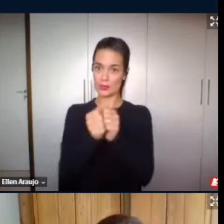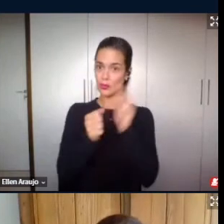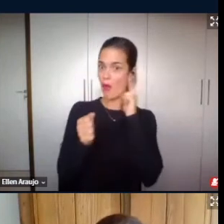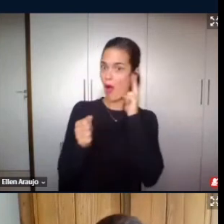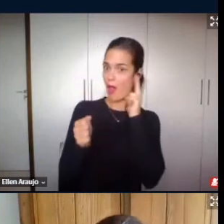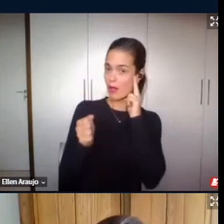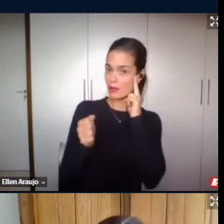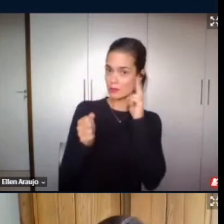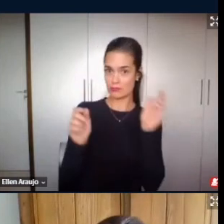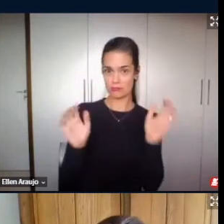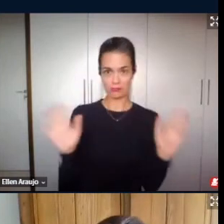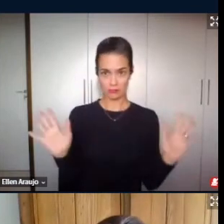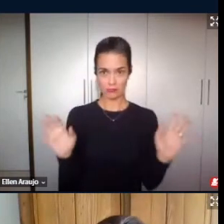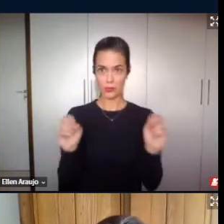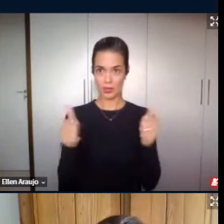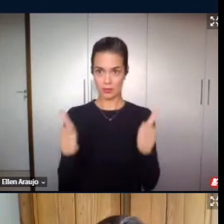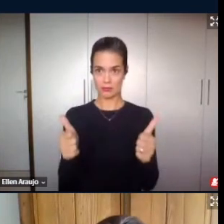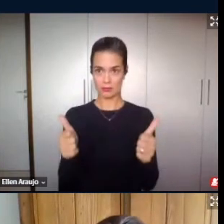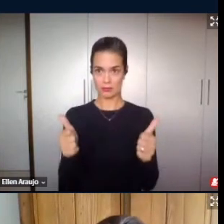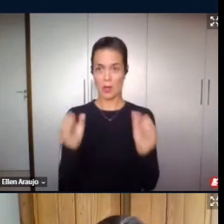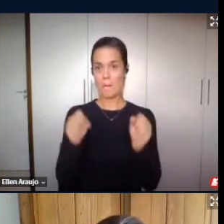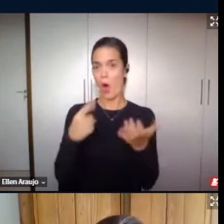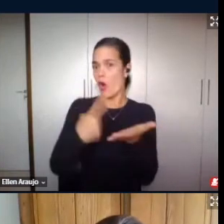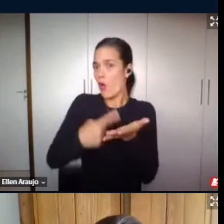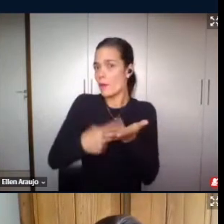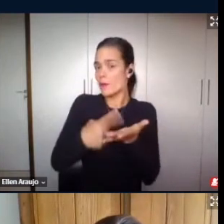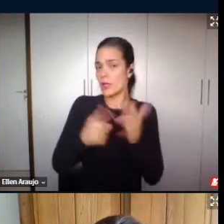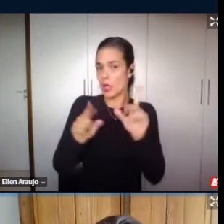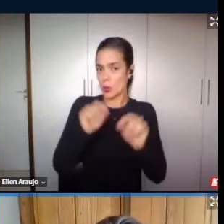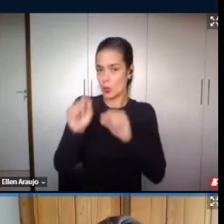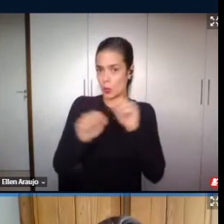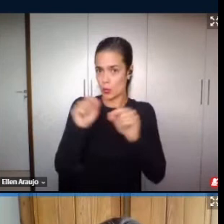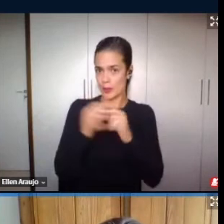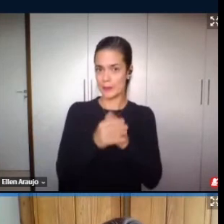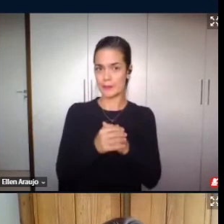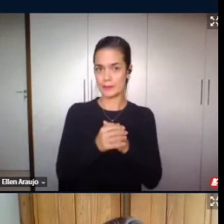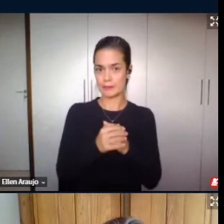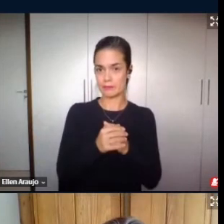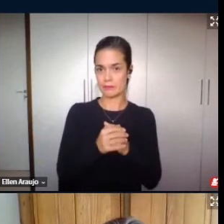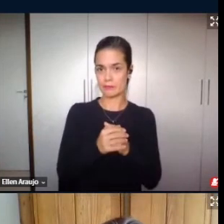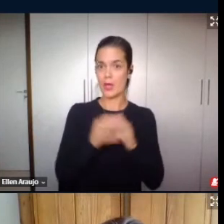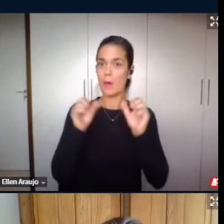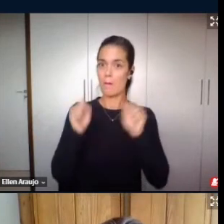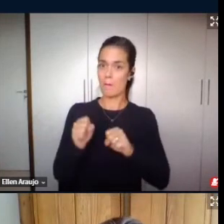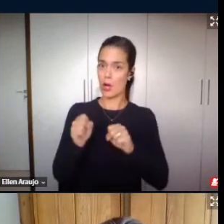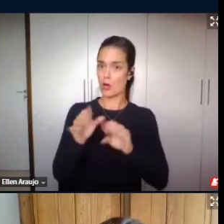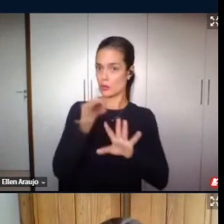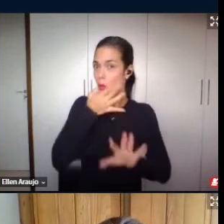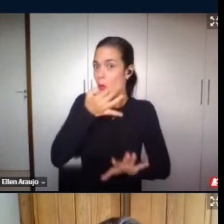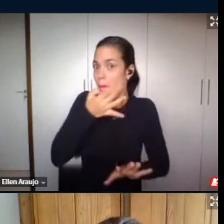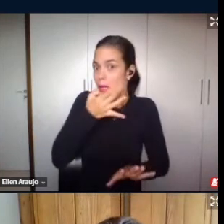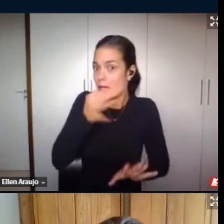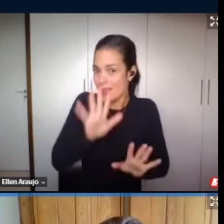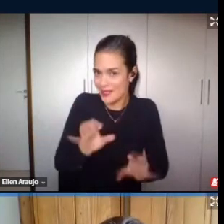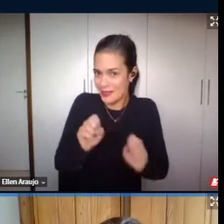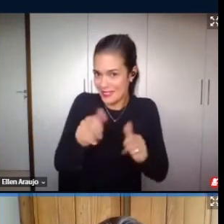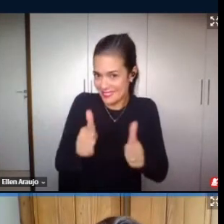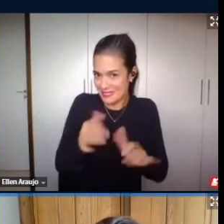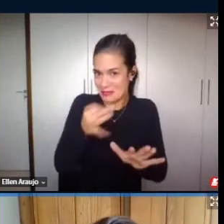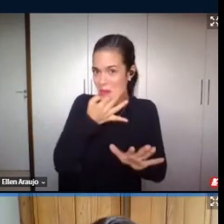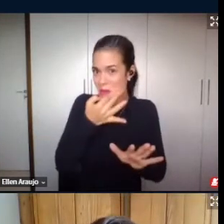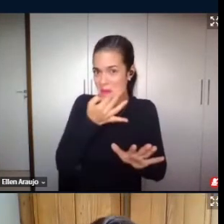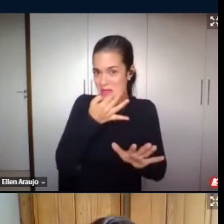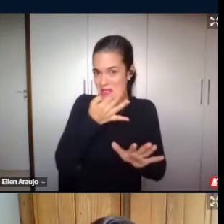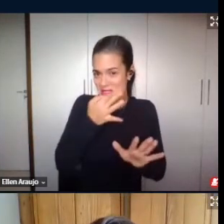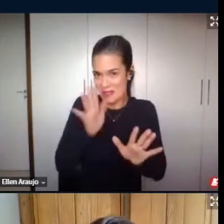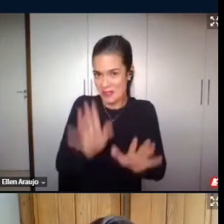nós podemos, vocês podem combinar, vamos combinar aqui agora. Eu posso dar um palpite antes de combinar, tá bom? E para